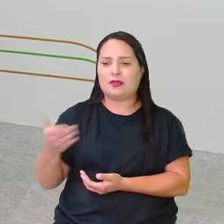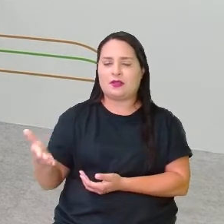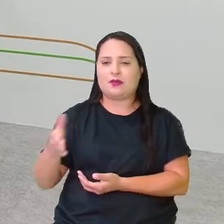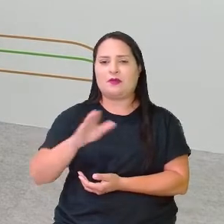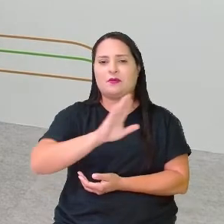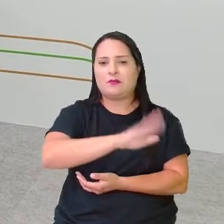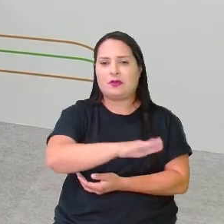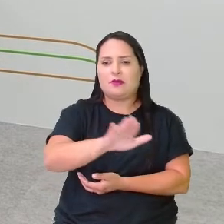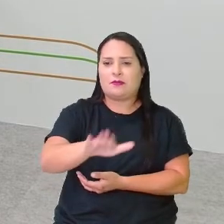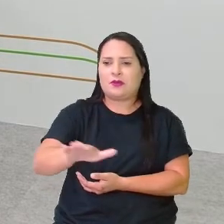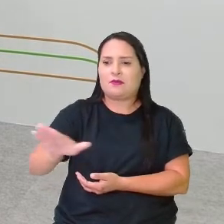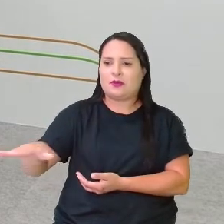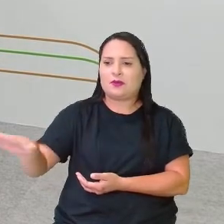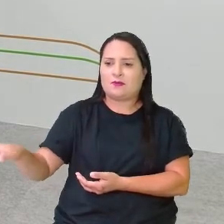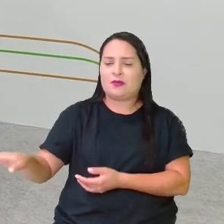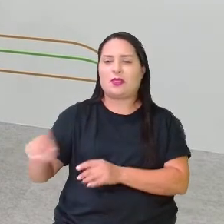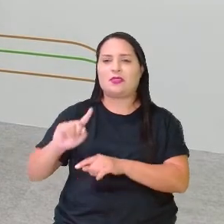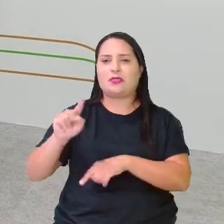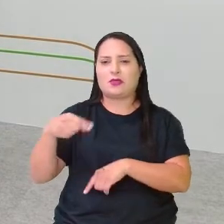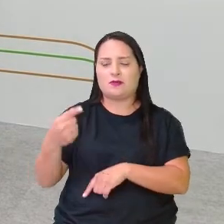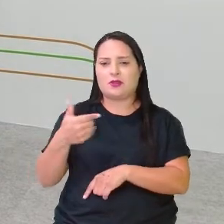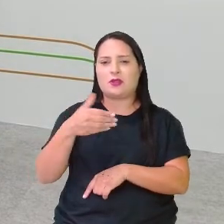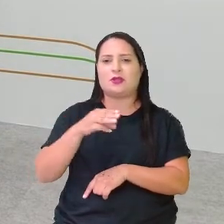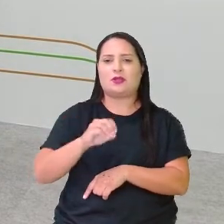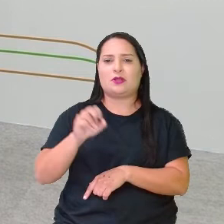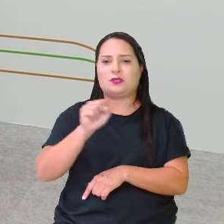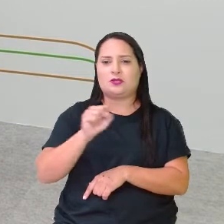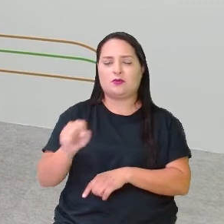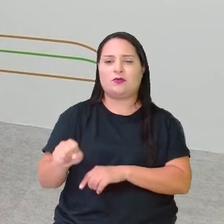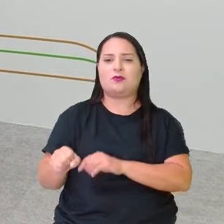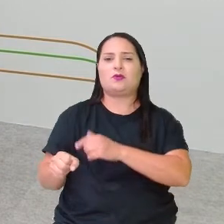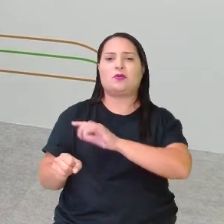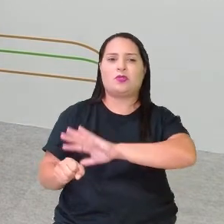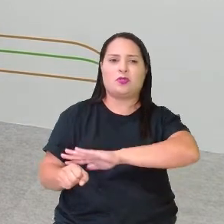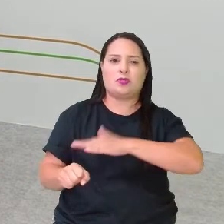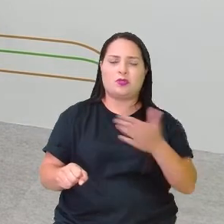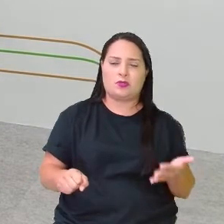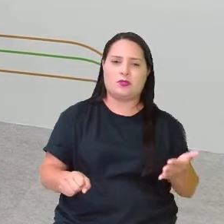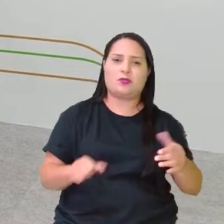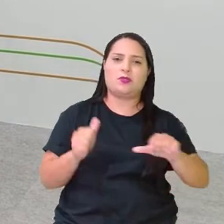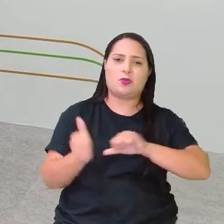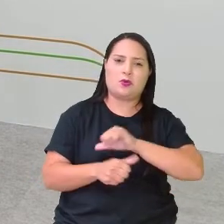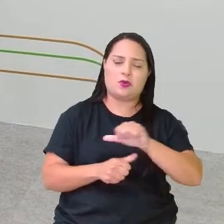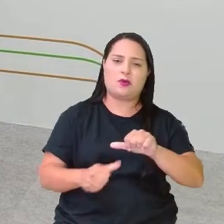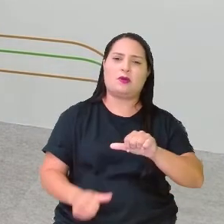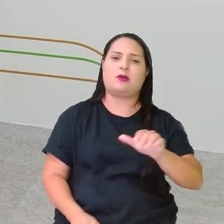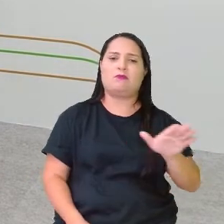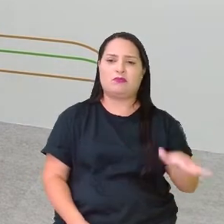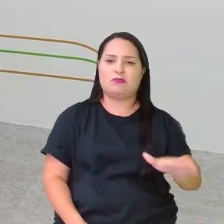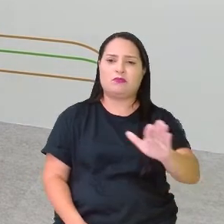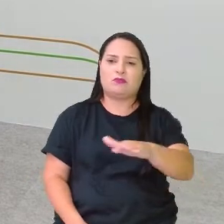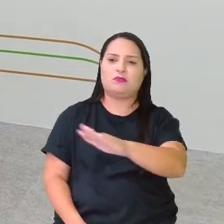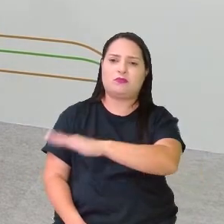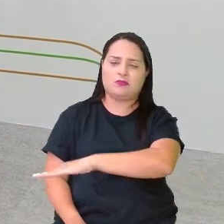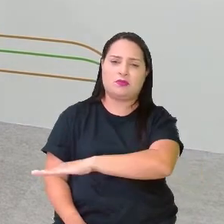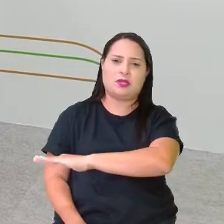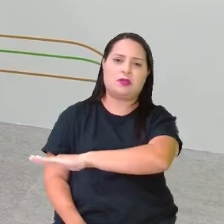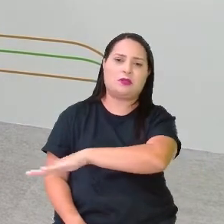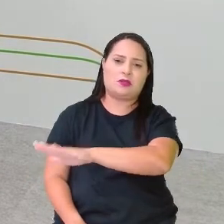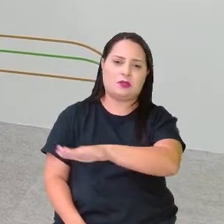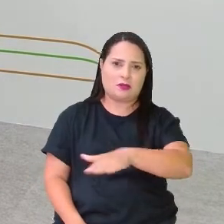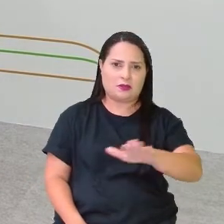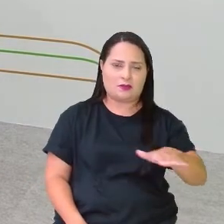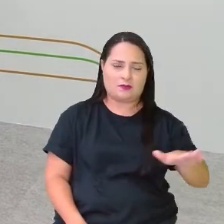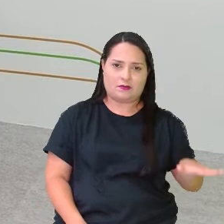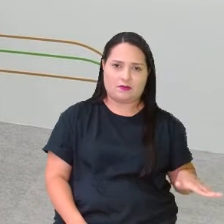outra perna. Você pode fazer por repetições. Então, eu vou fazer uma vez indo, uma vez